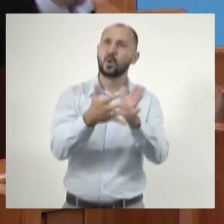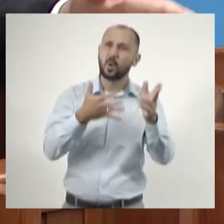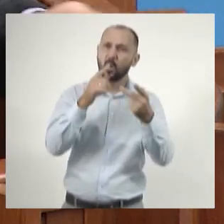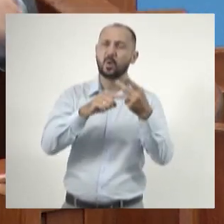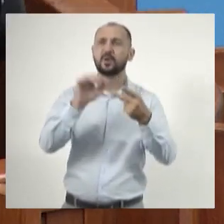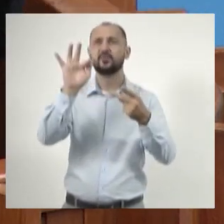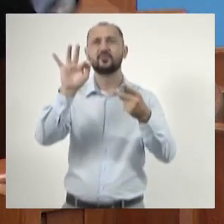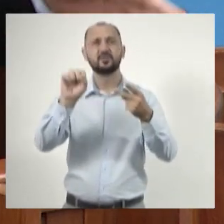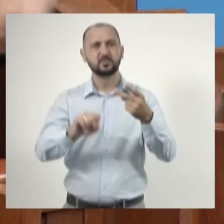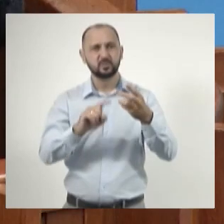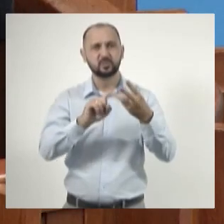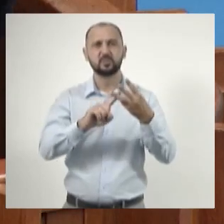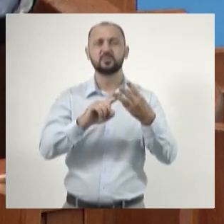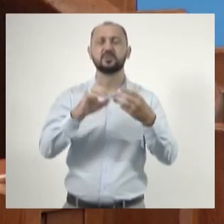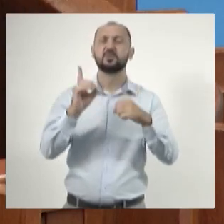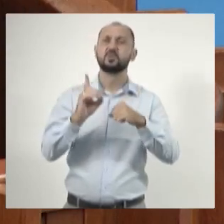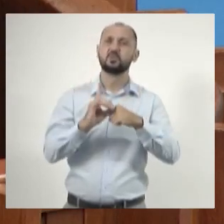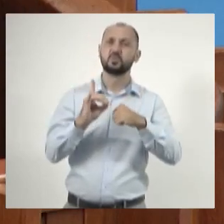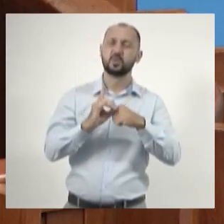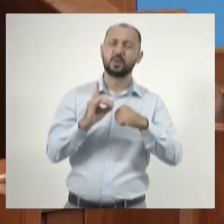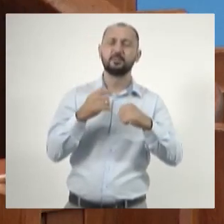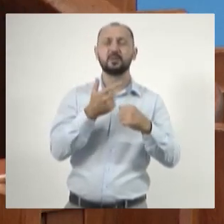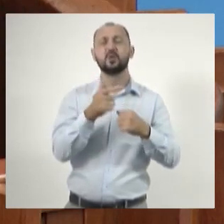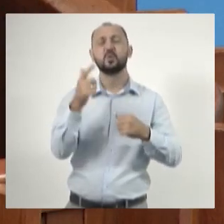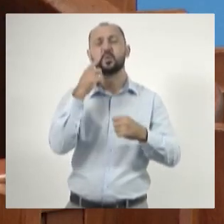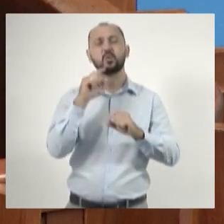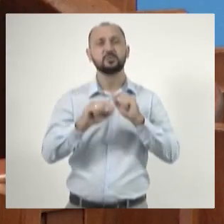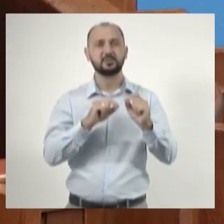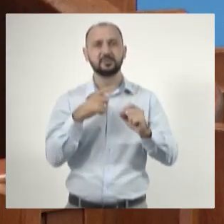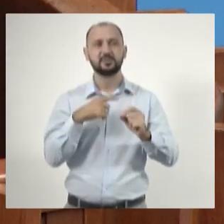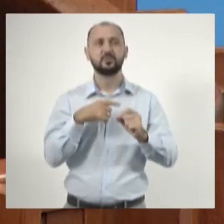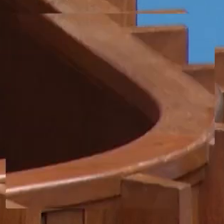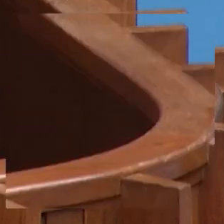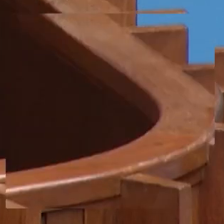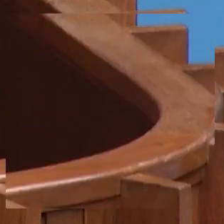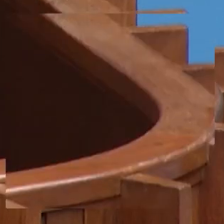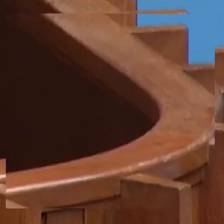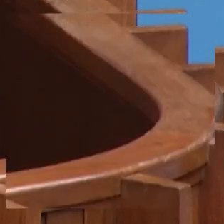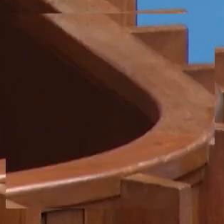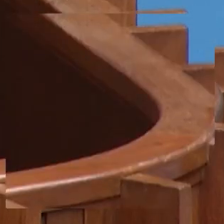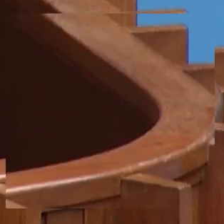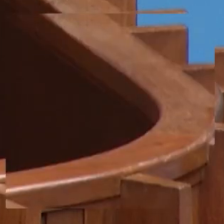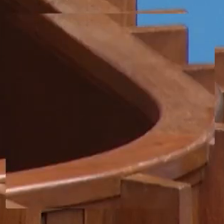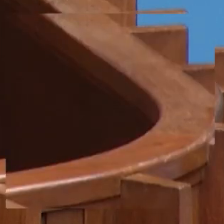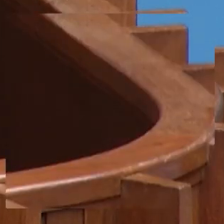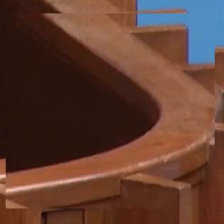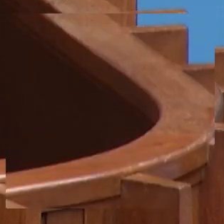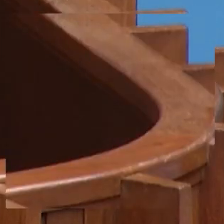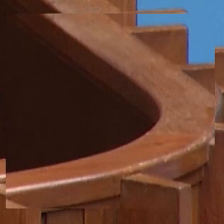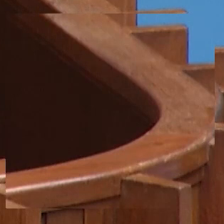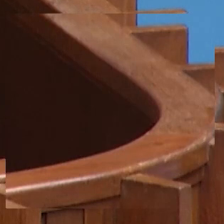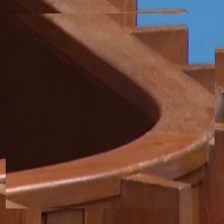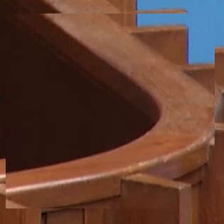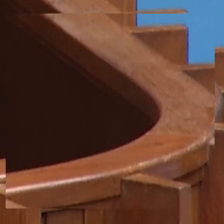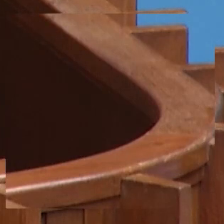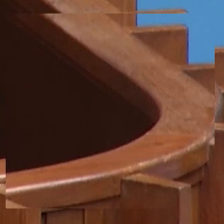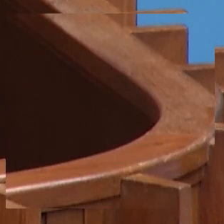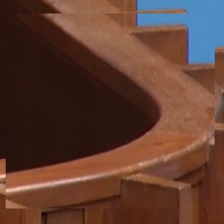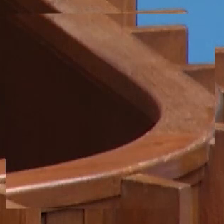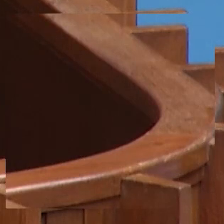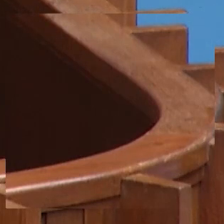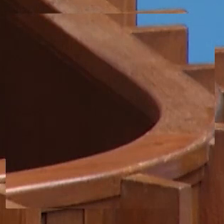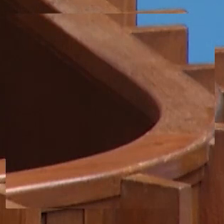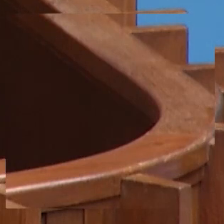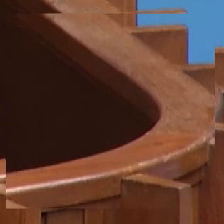Fátima, Jataí, Deodápolis e outras, Douradina e outras cidades. Então, o que me causa estranheza,